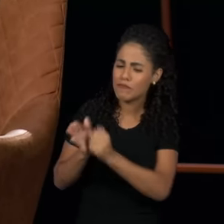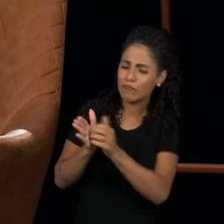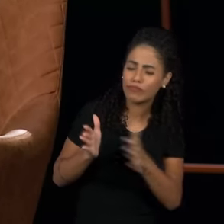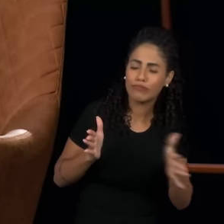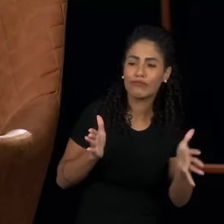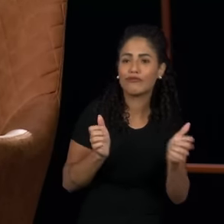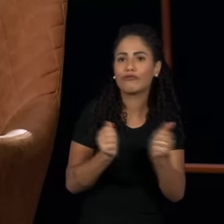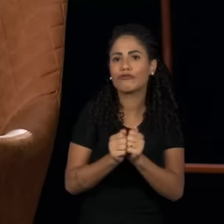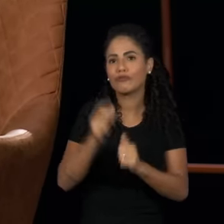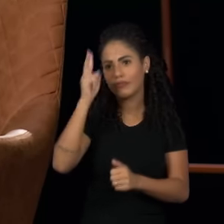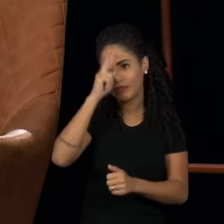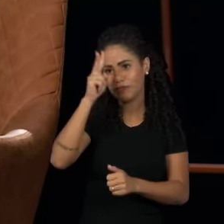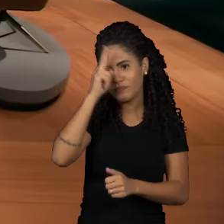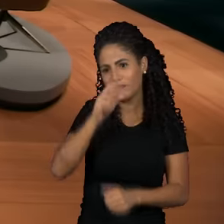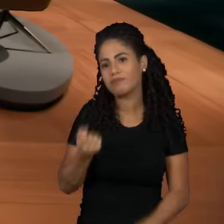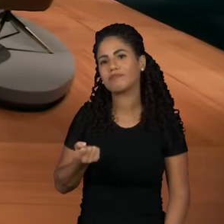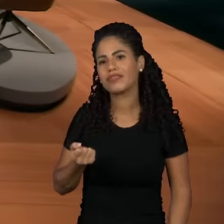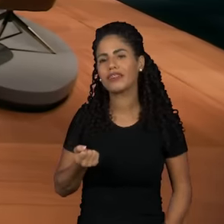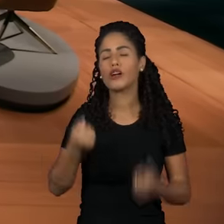Ai.